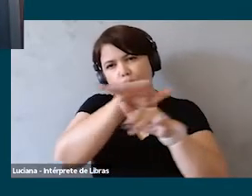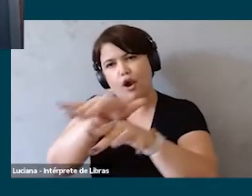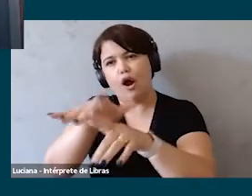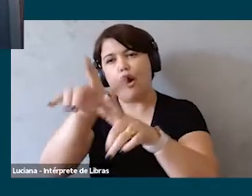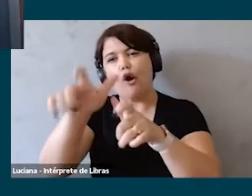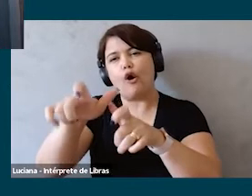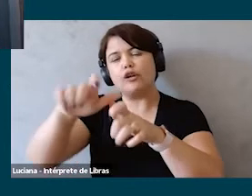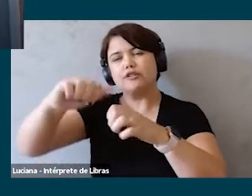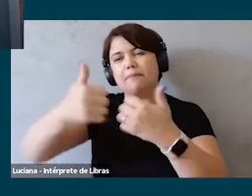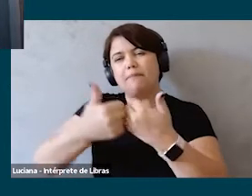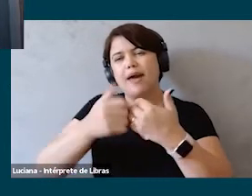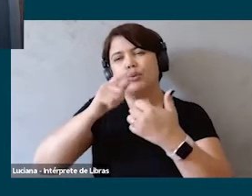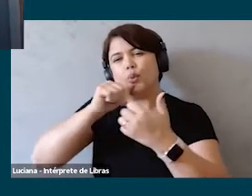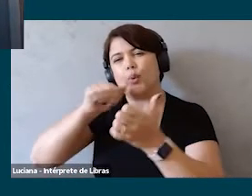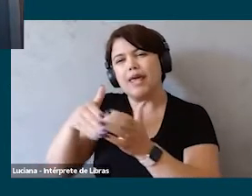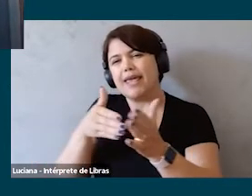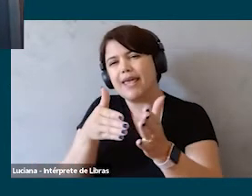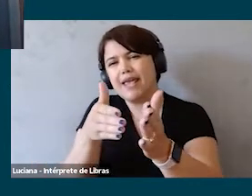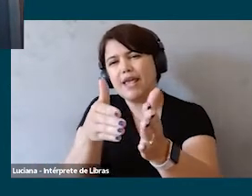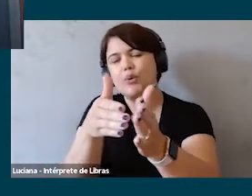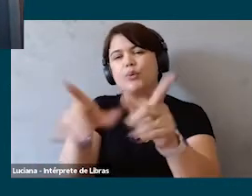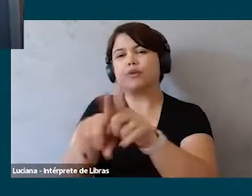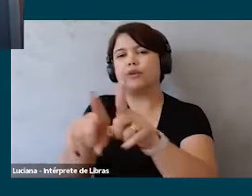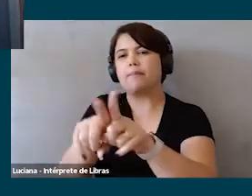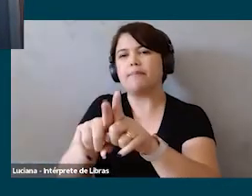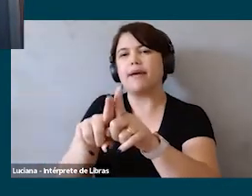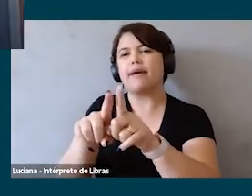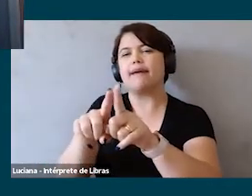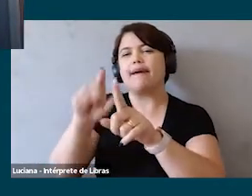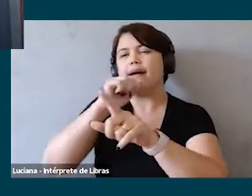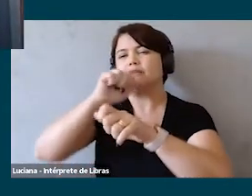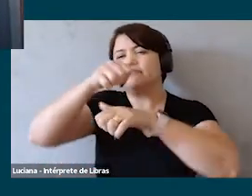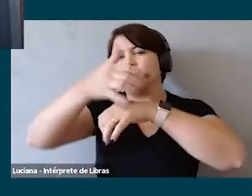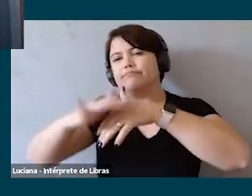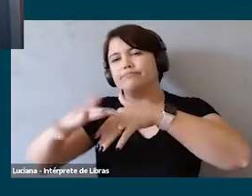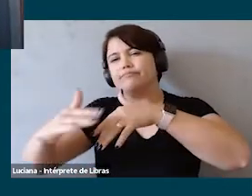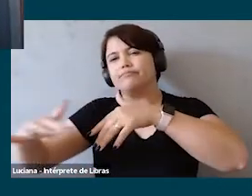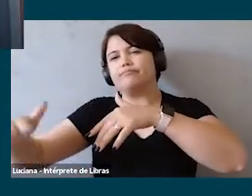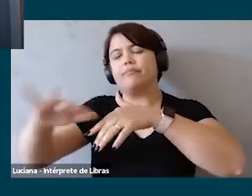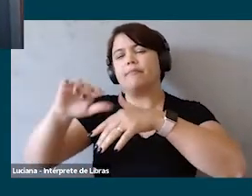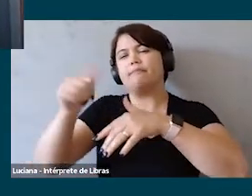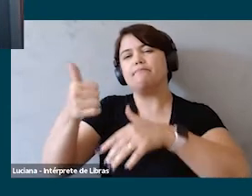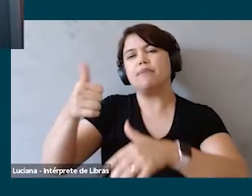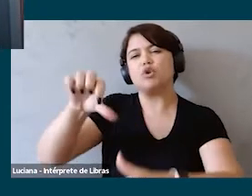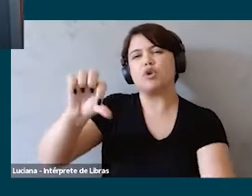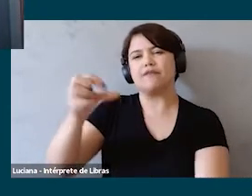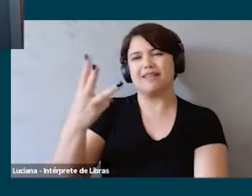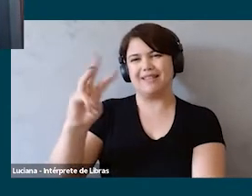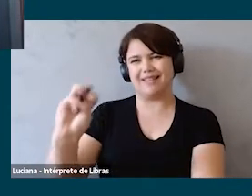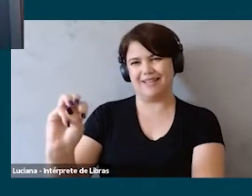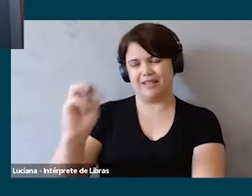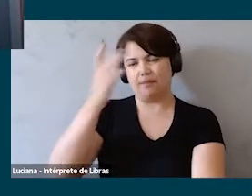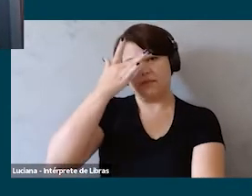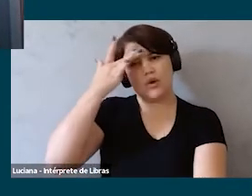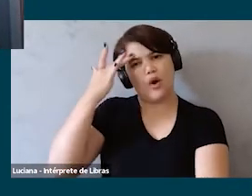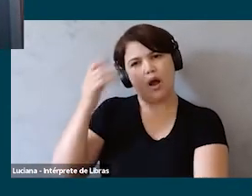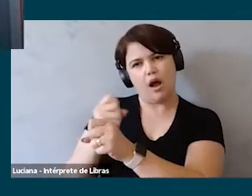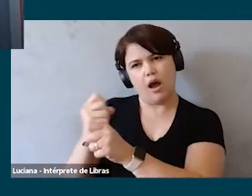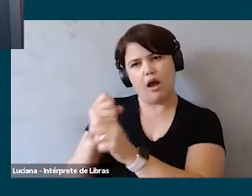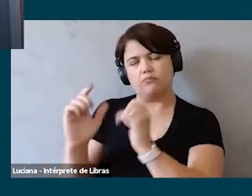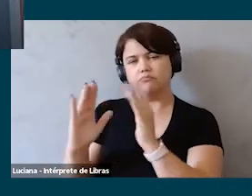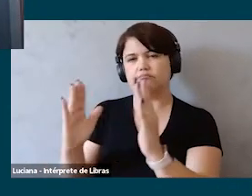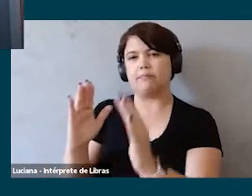que migravam, elas se estabeleciam nas costas, tanto de rios quanto da Praia de Boa Viagem, antes de ser habitada, lá por 1930.